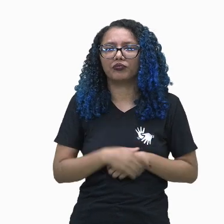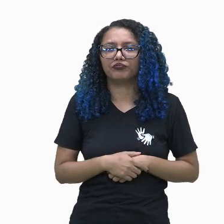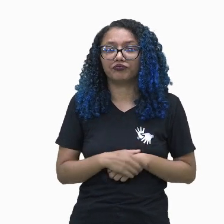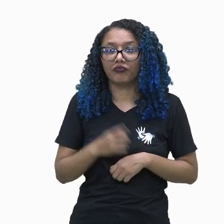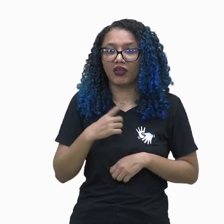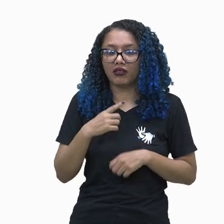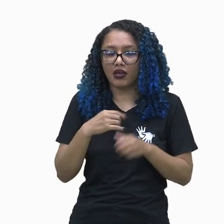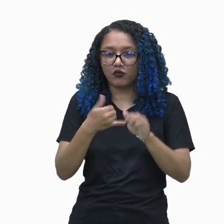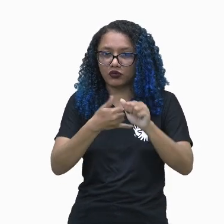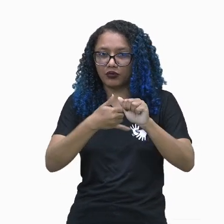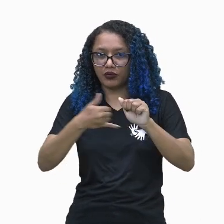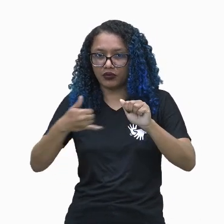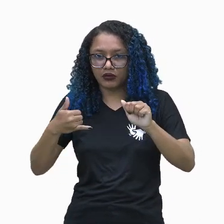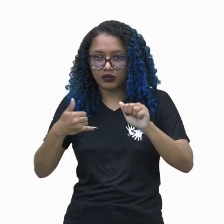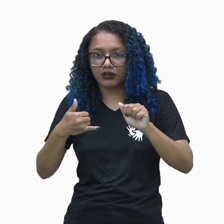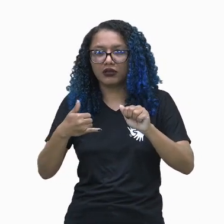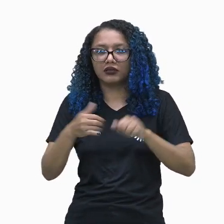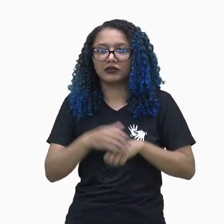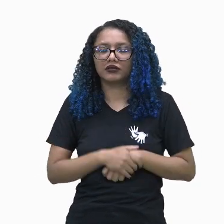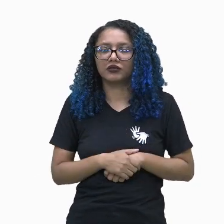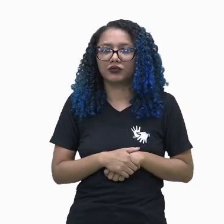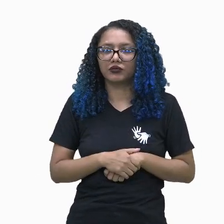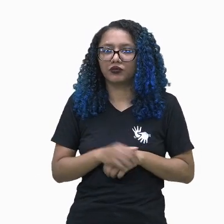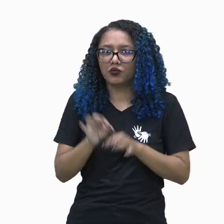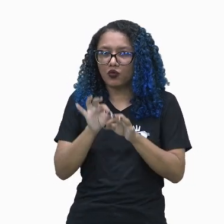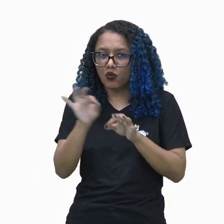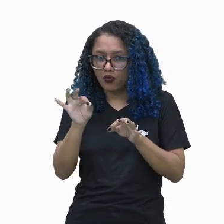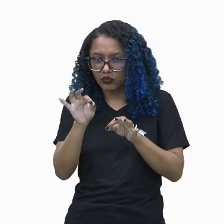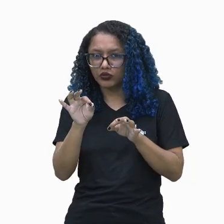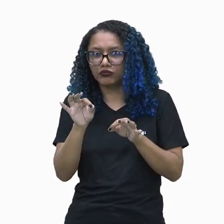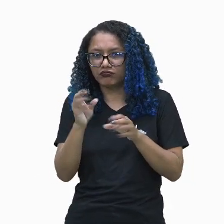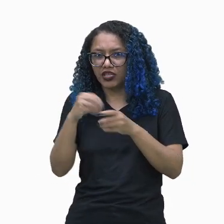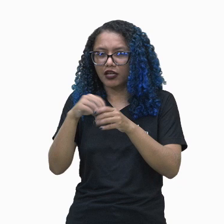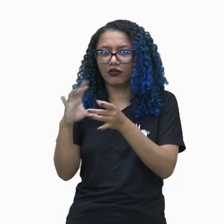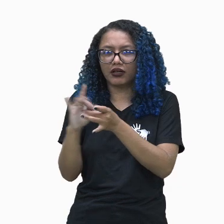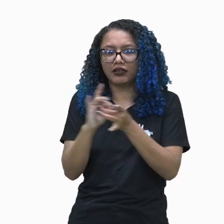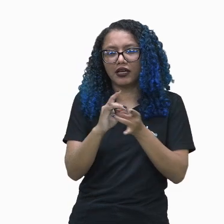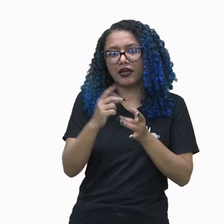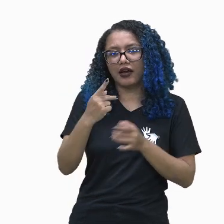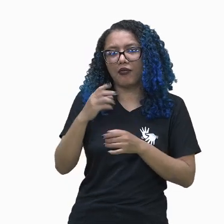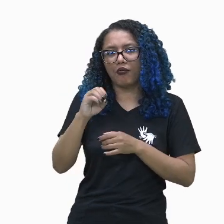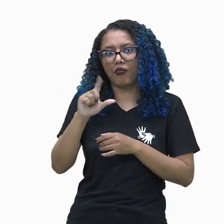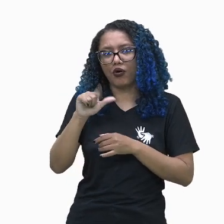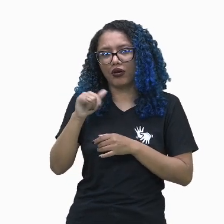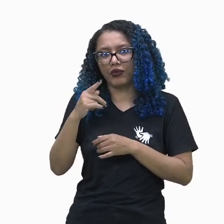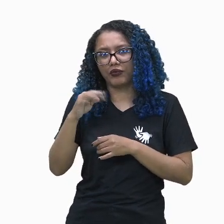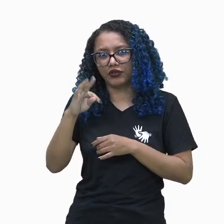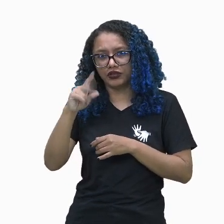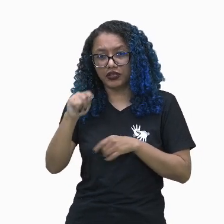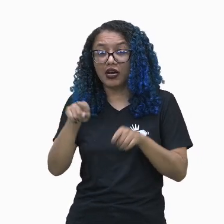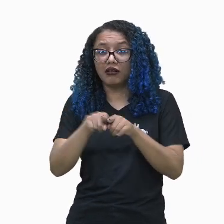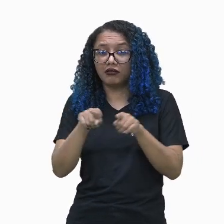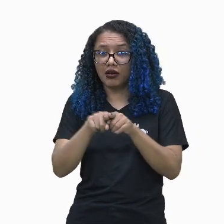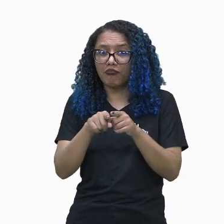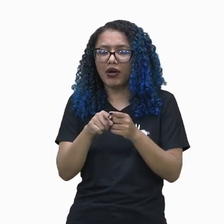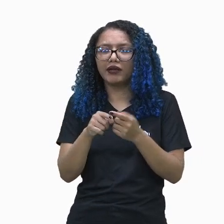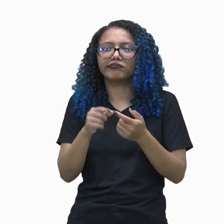entre os aminoácidos distantes na cadeia polipeptídica, como ligações